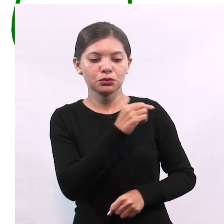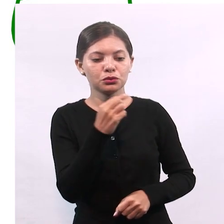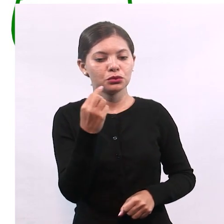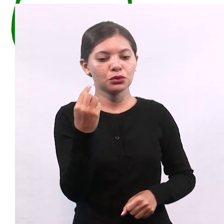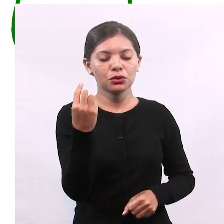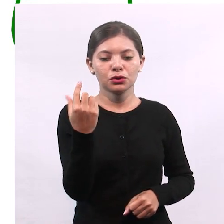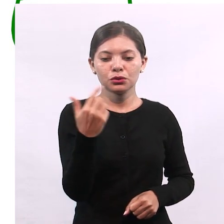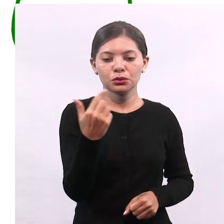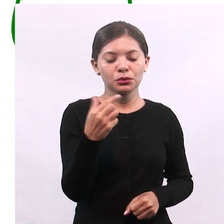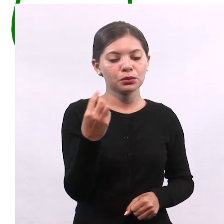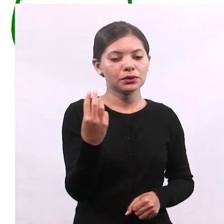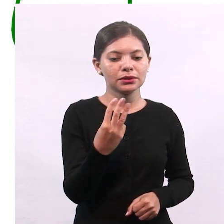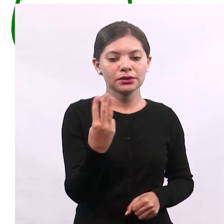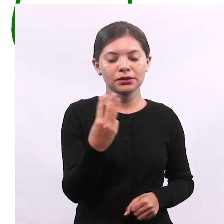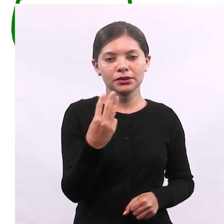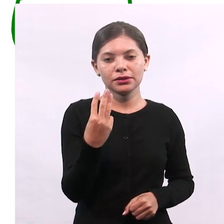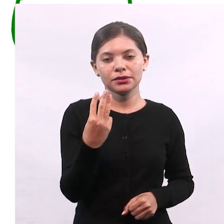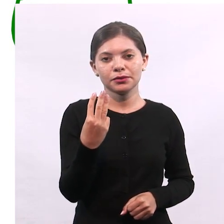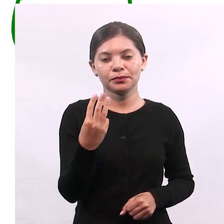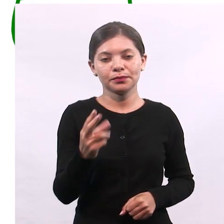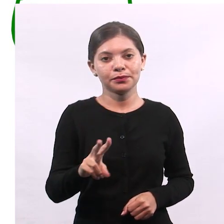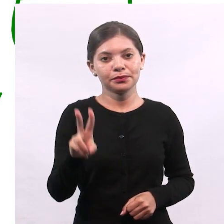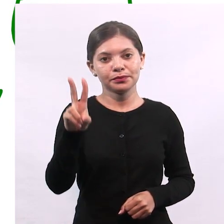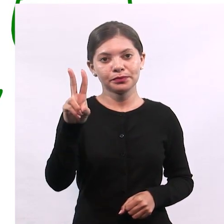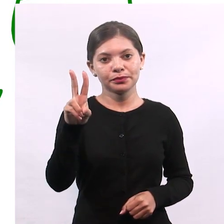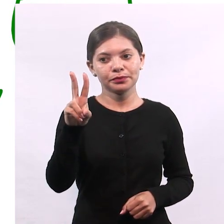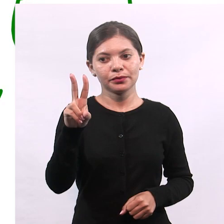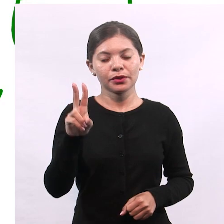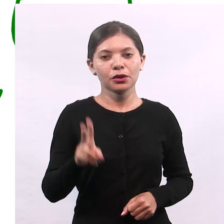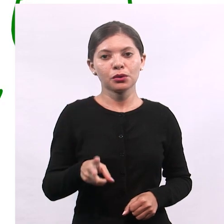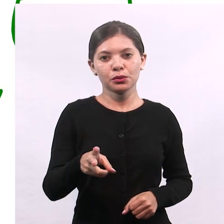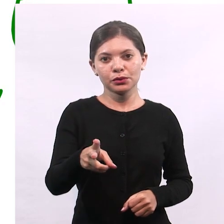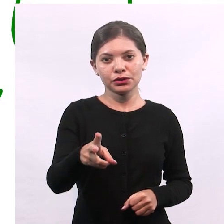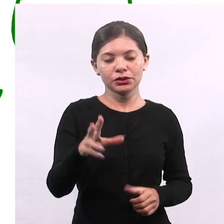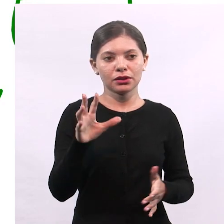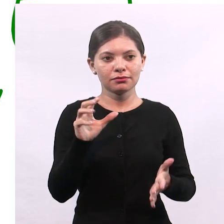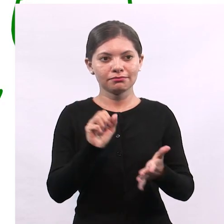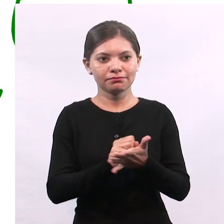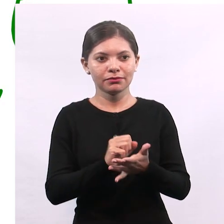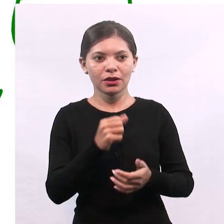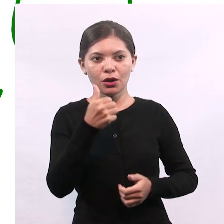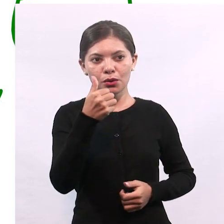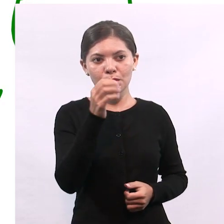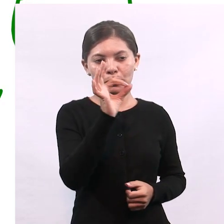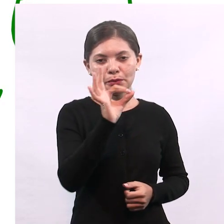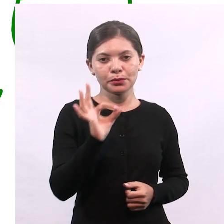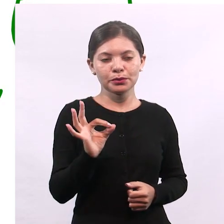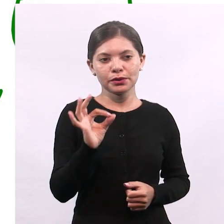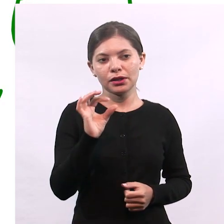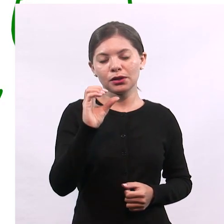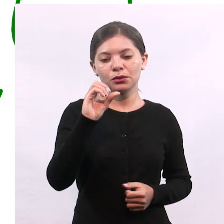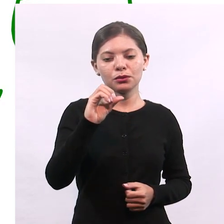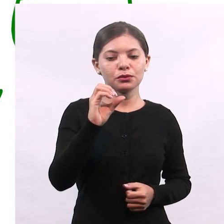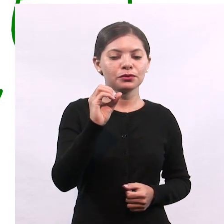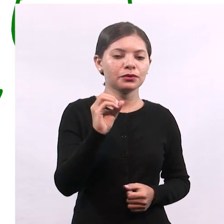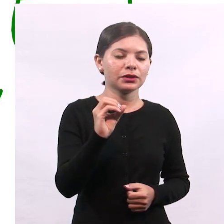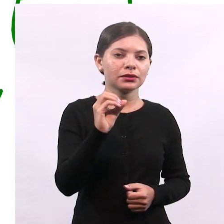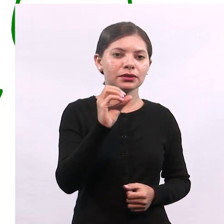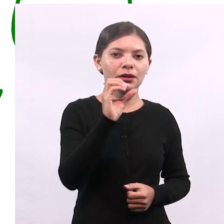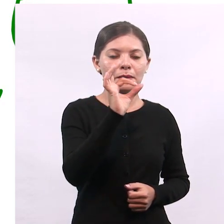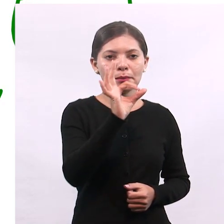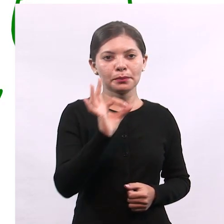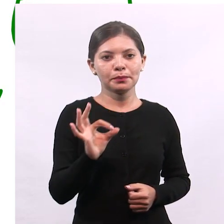inteiras taxa de aprovação eu posso ter lá 1% de aprovação 90% de aprovação